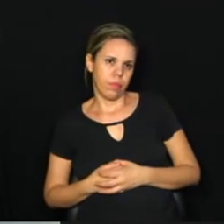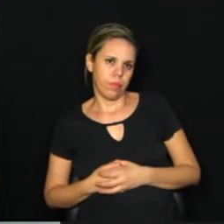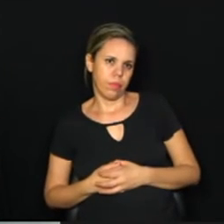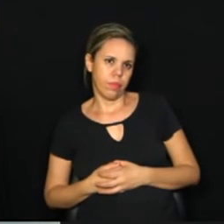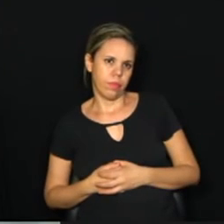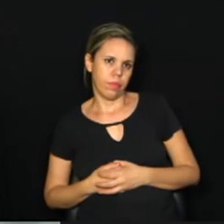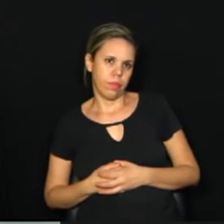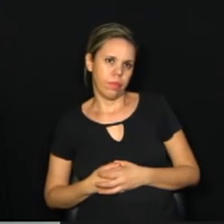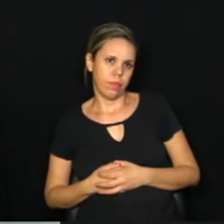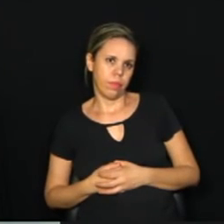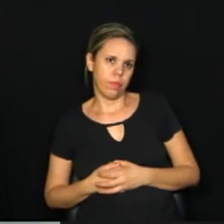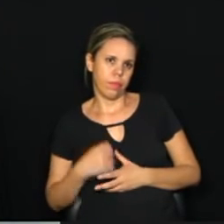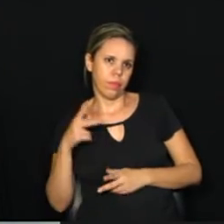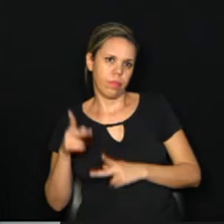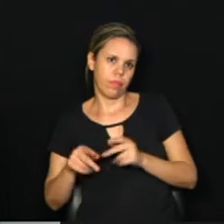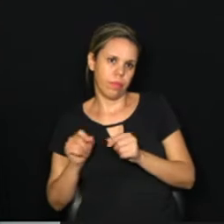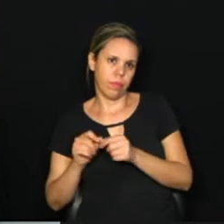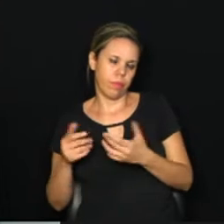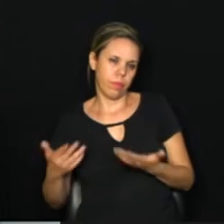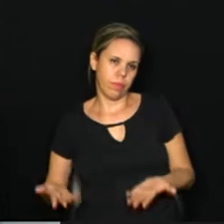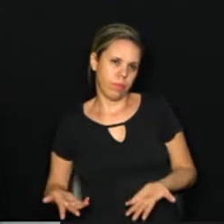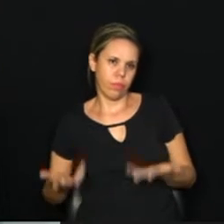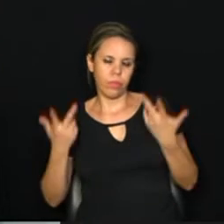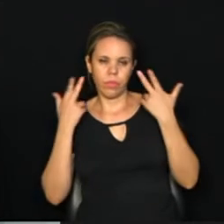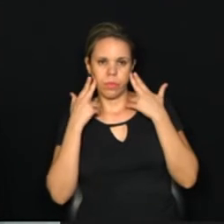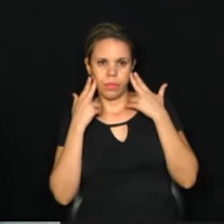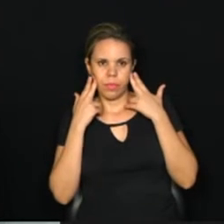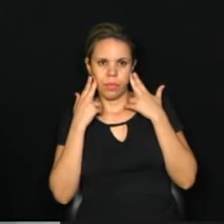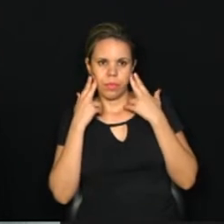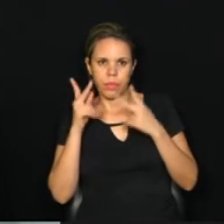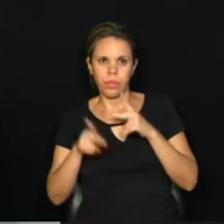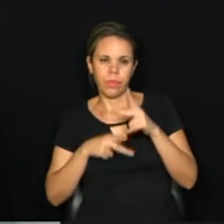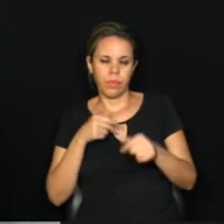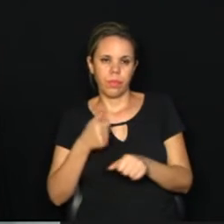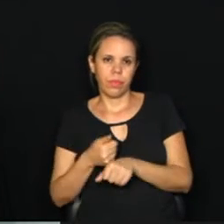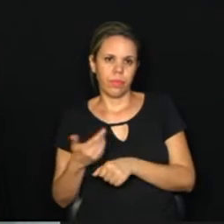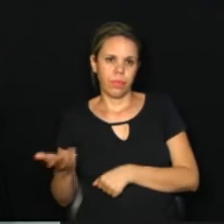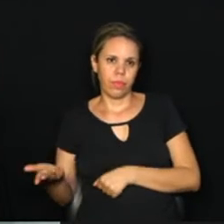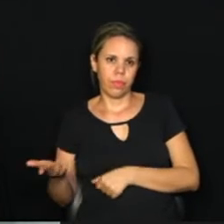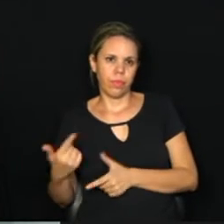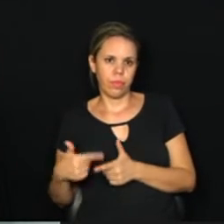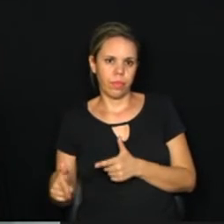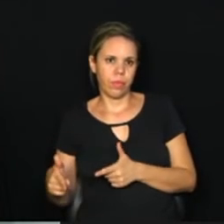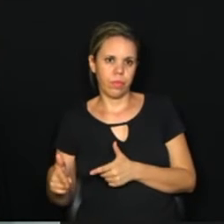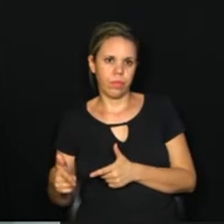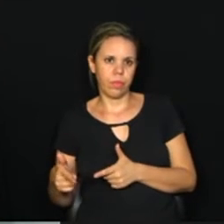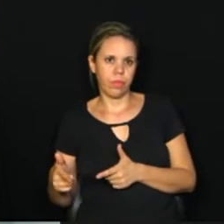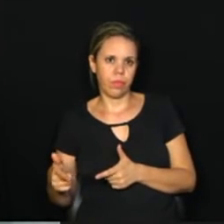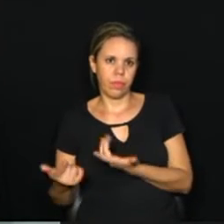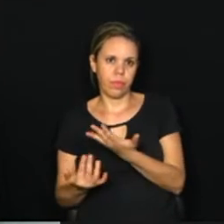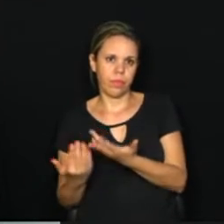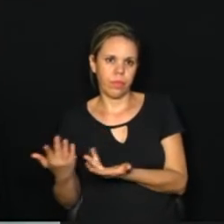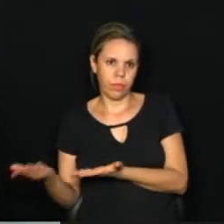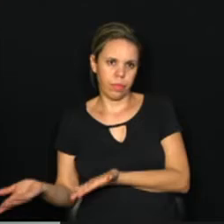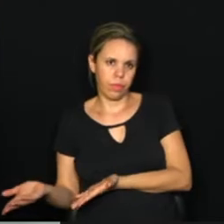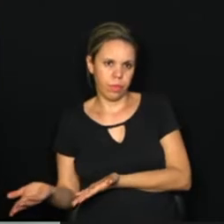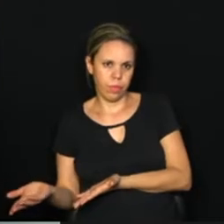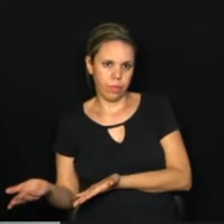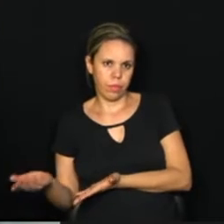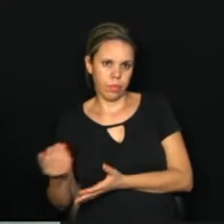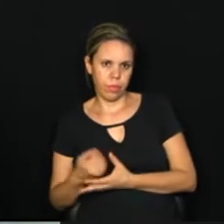seca e normalmente passa alguém lá e já começa um pequeno foco de incêndio